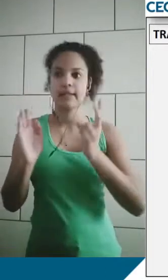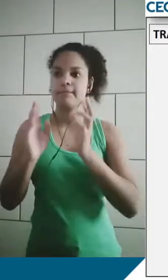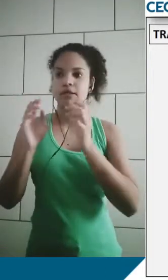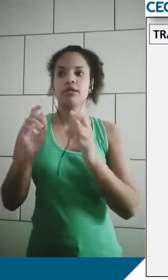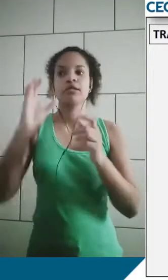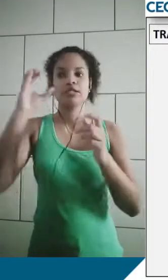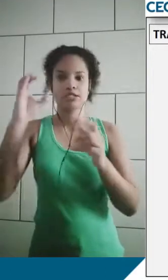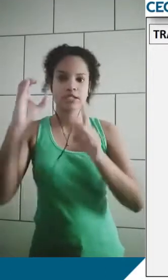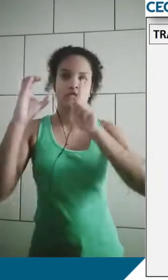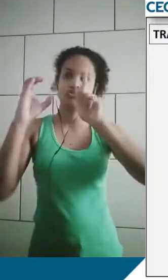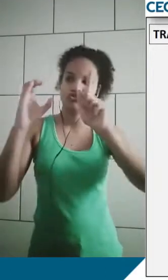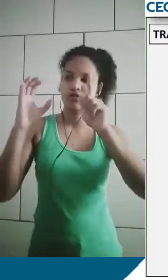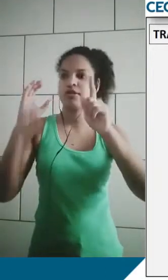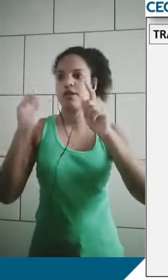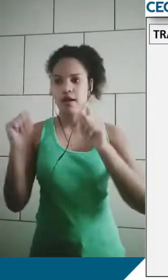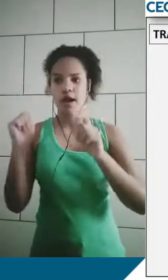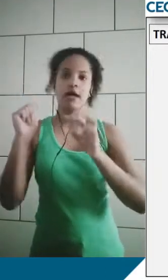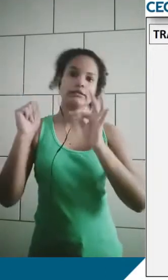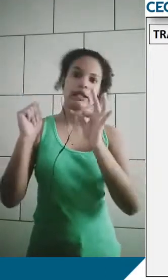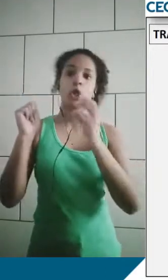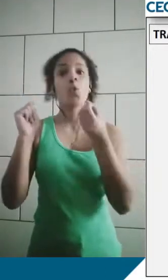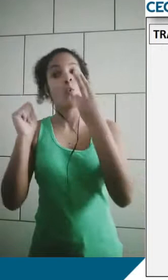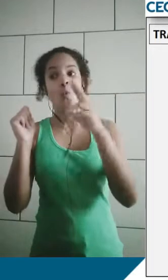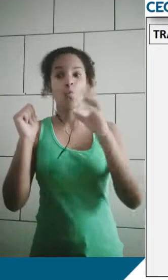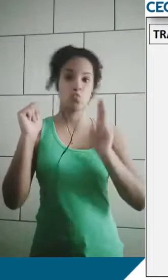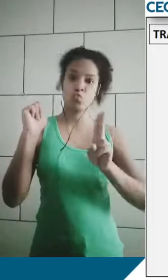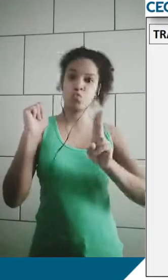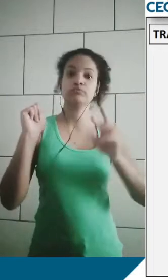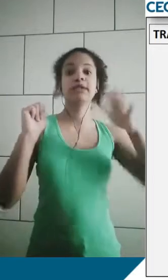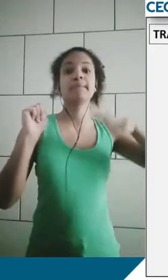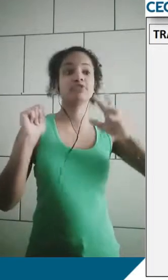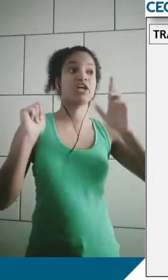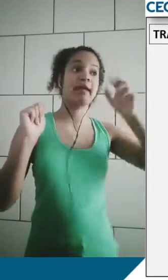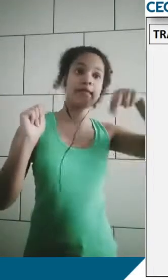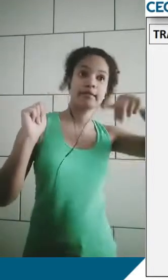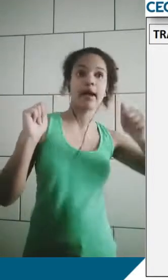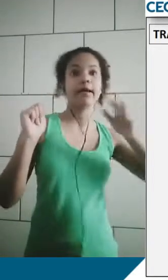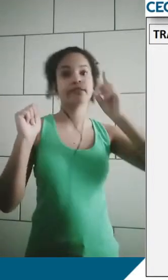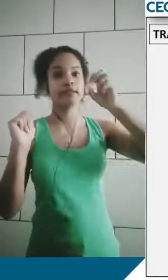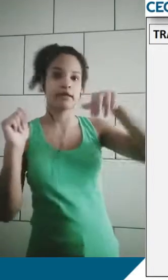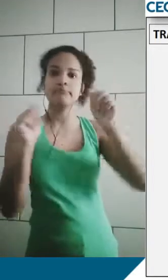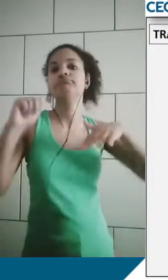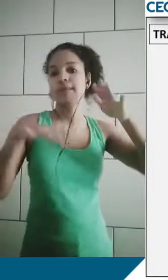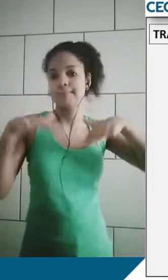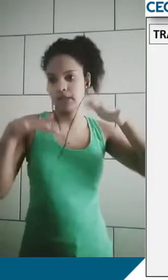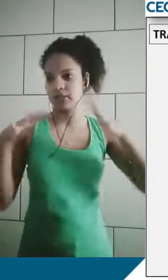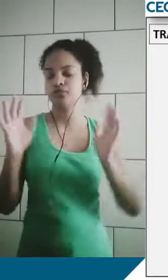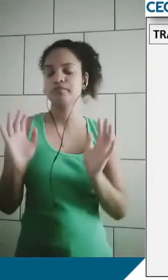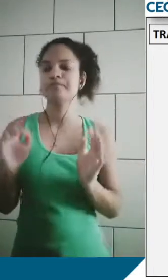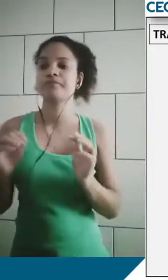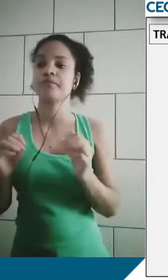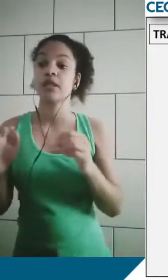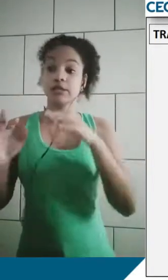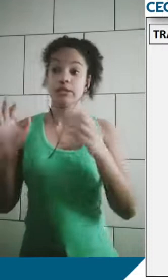entra no lugar da timina, de acordo com essa afinidade química, com essa relação, ocorre a formação